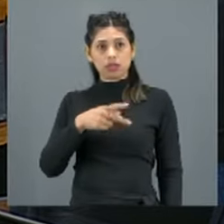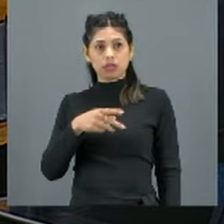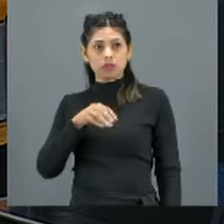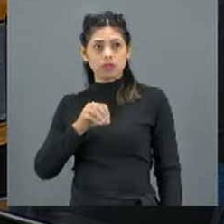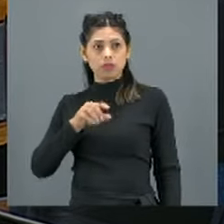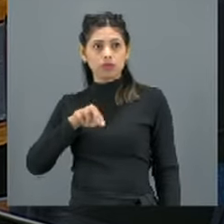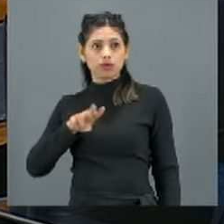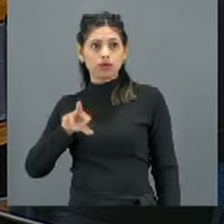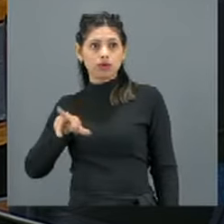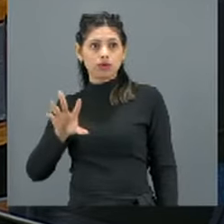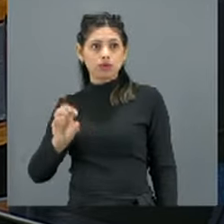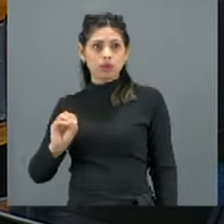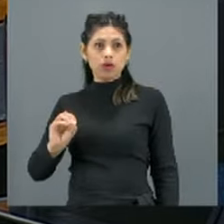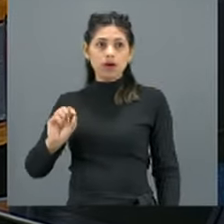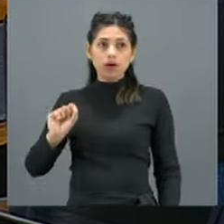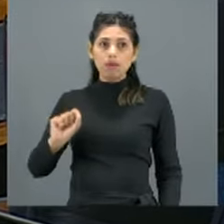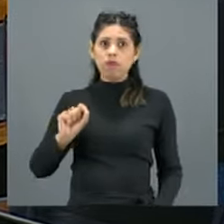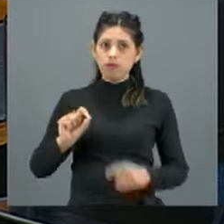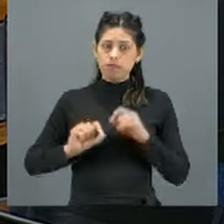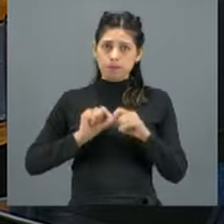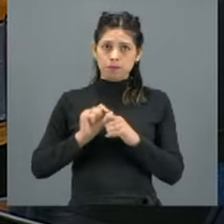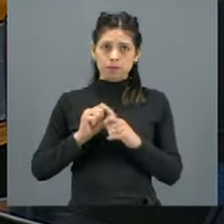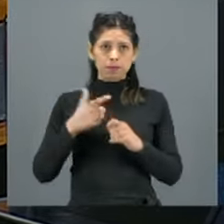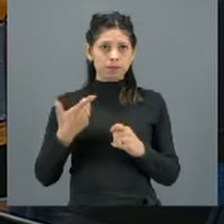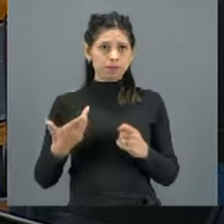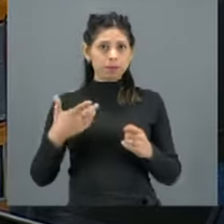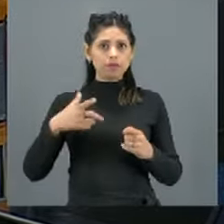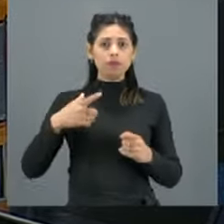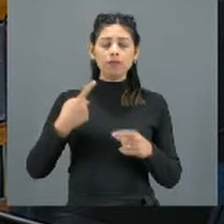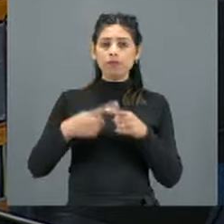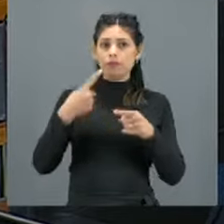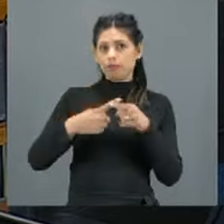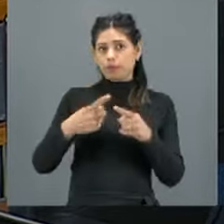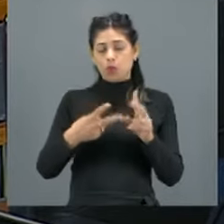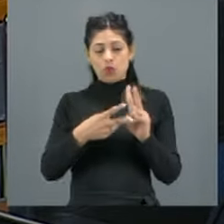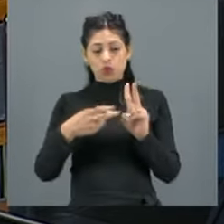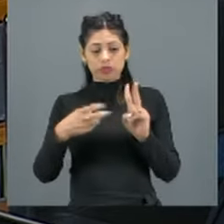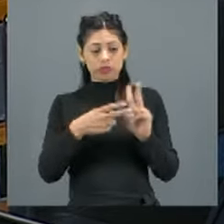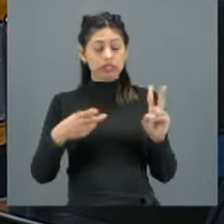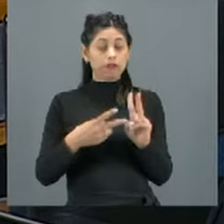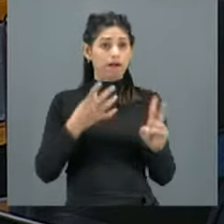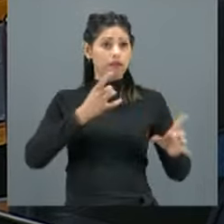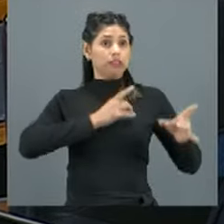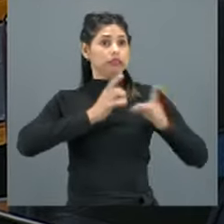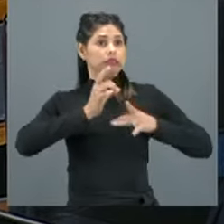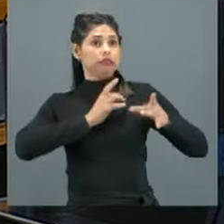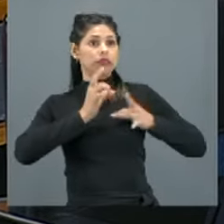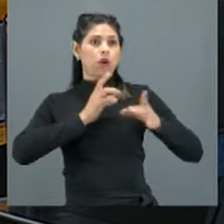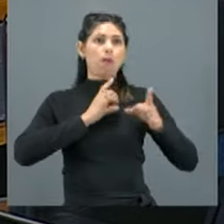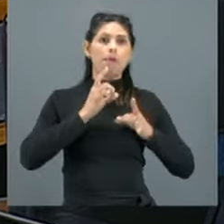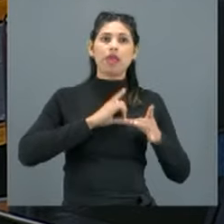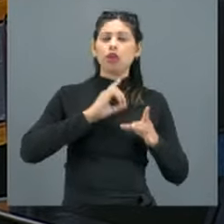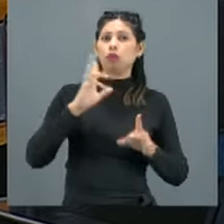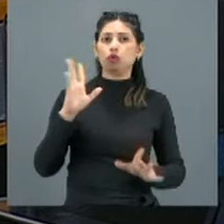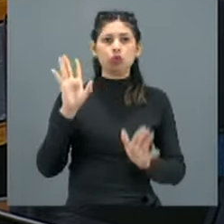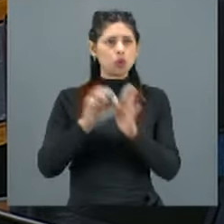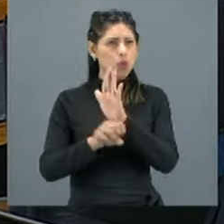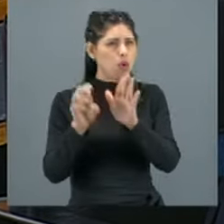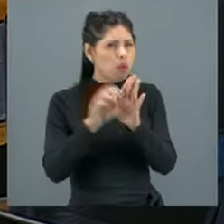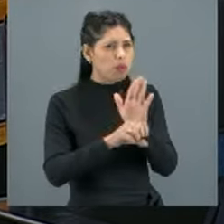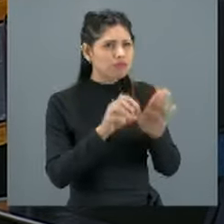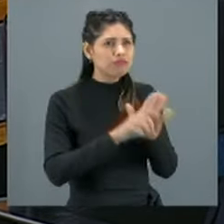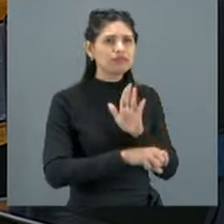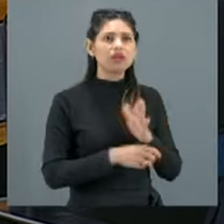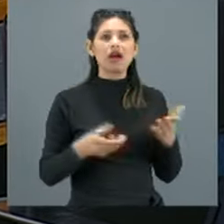ia fechando as portas, né? Com medo de saques ou coisa parecida. Hoje é o contrário. A hora que os